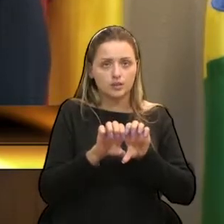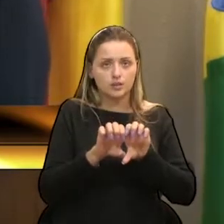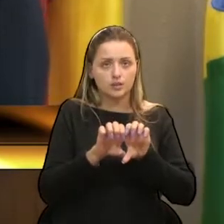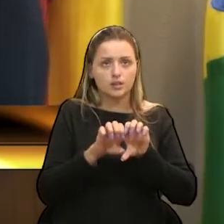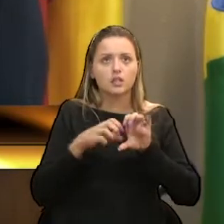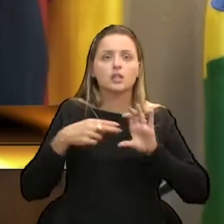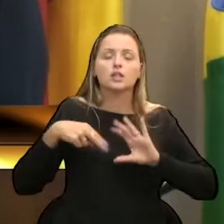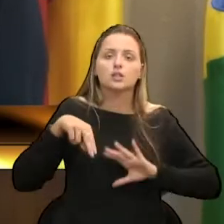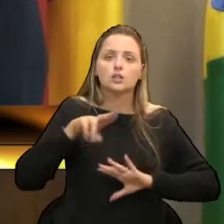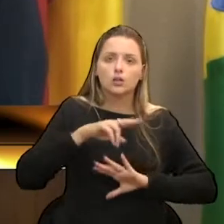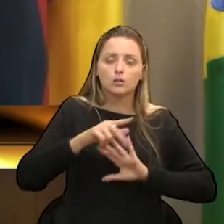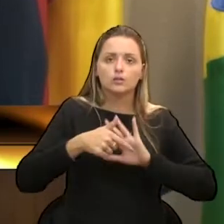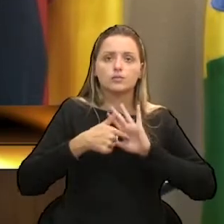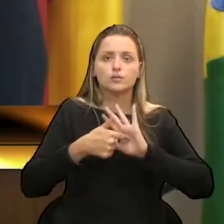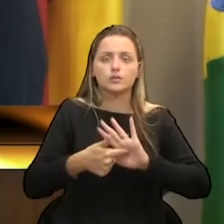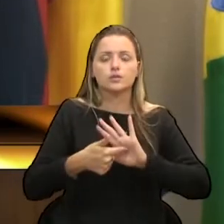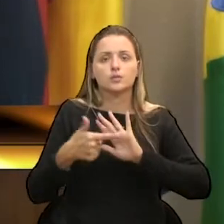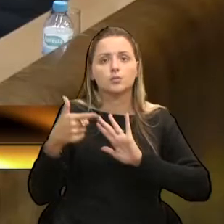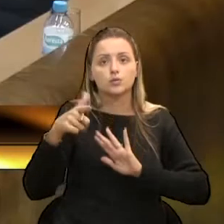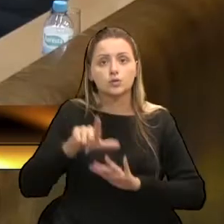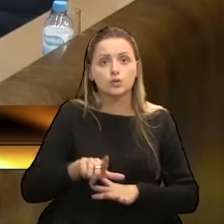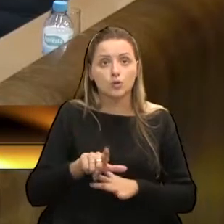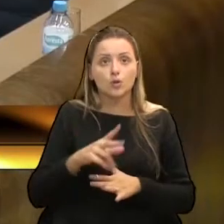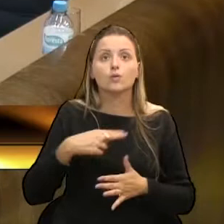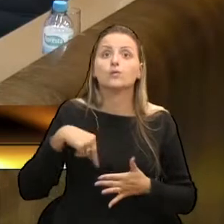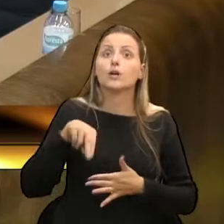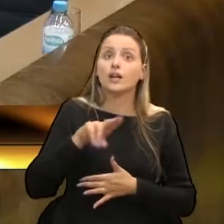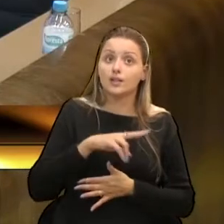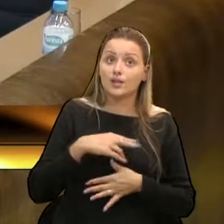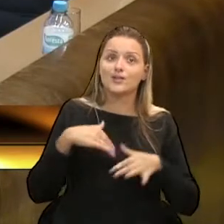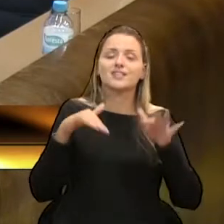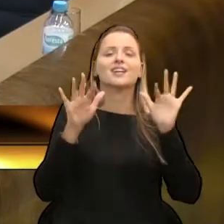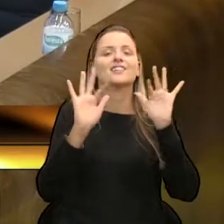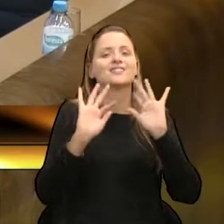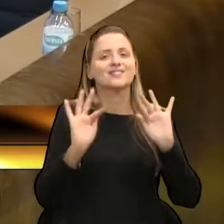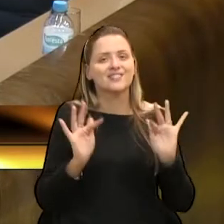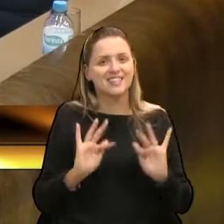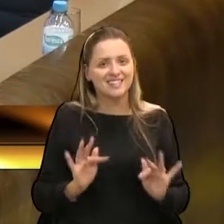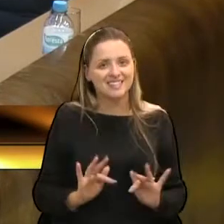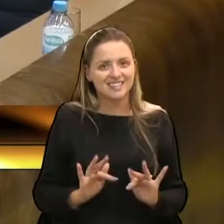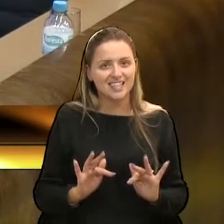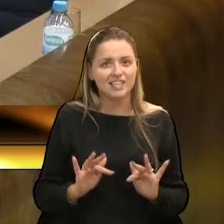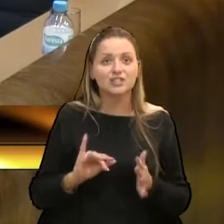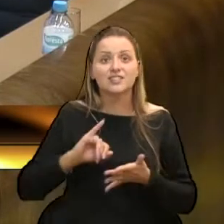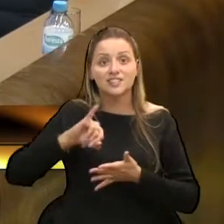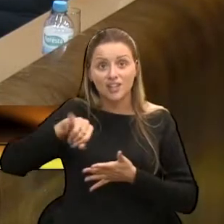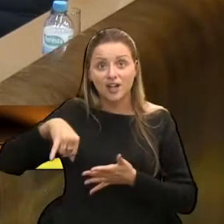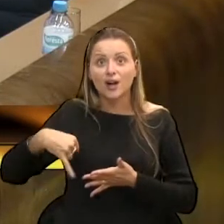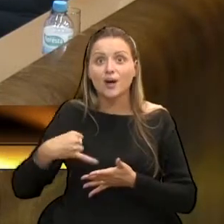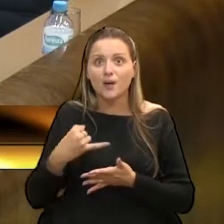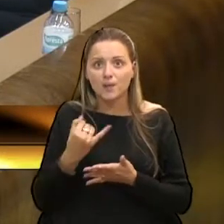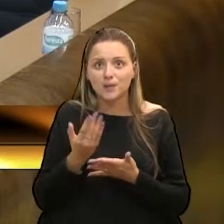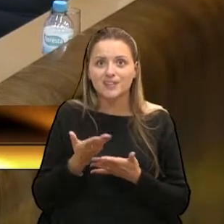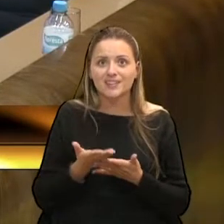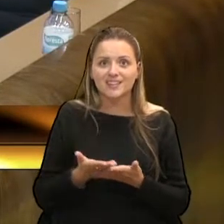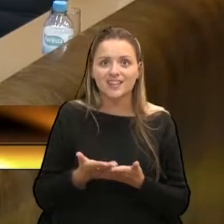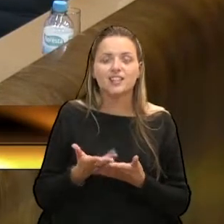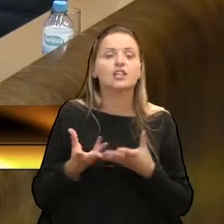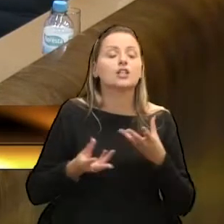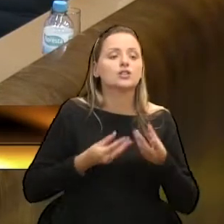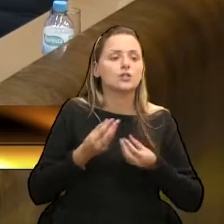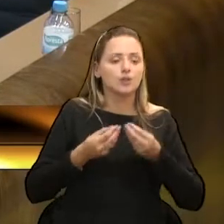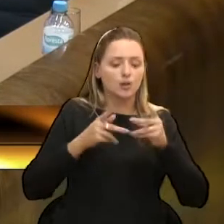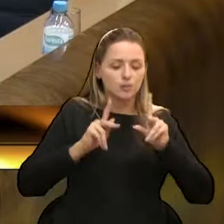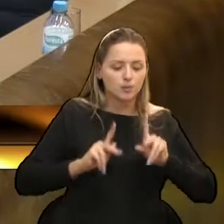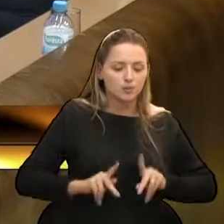manifestamos mais uma vez nossa alegria por esta oportunidade de, como trabalhadores